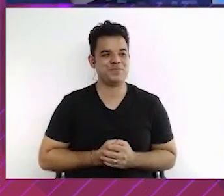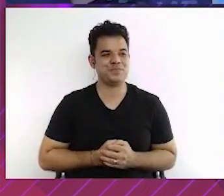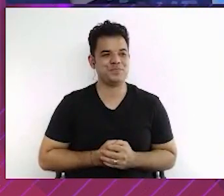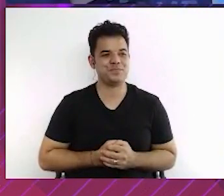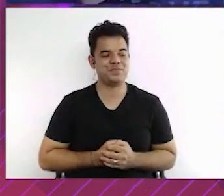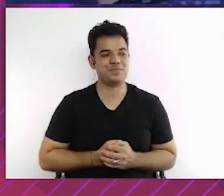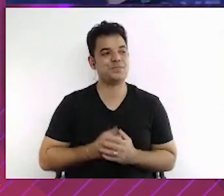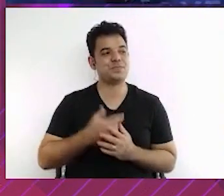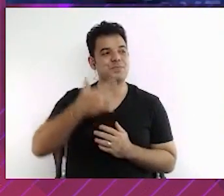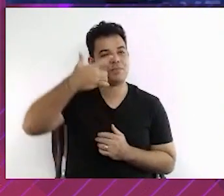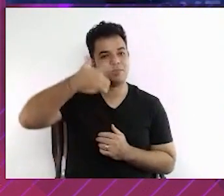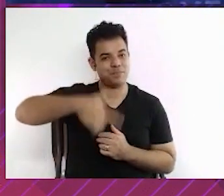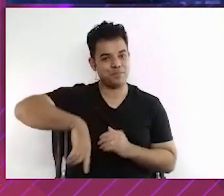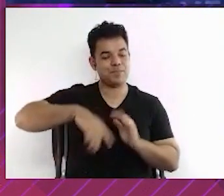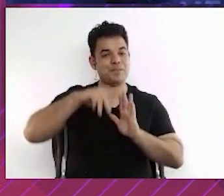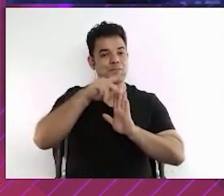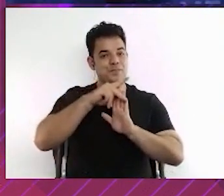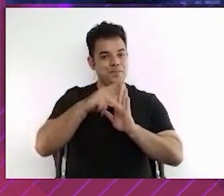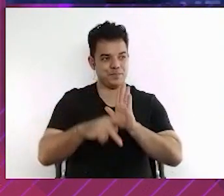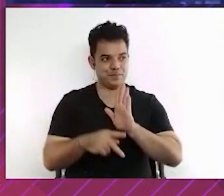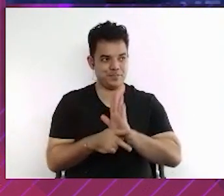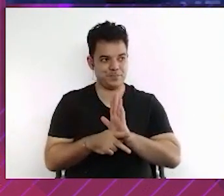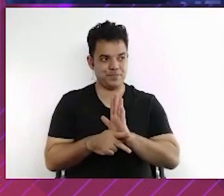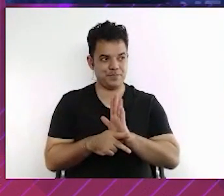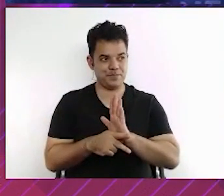Aí, esse projeto...